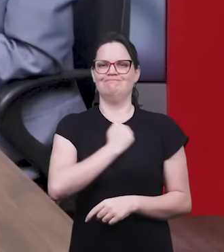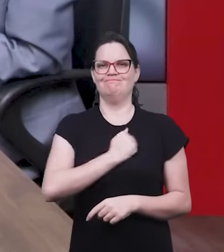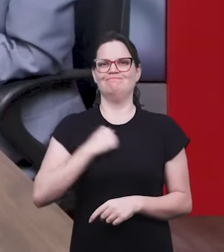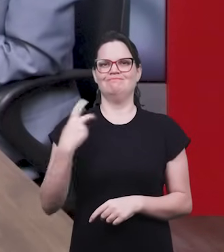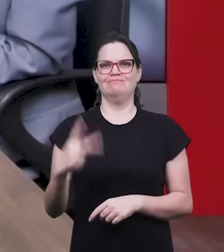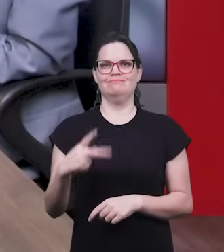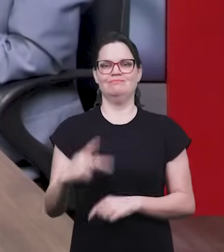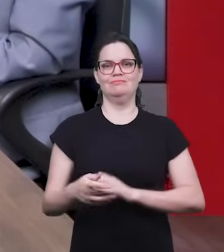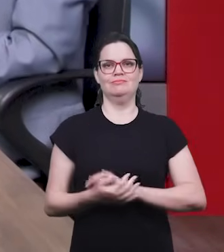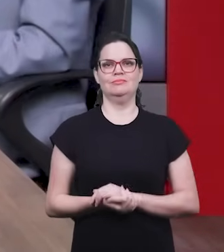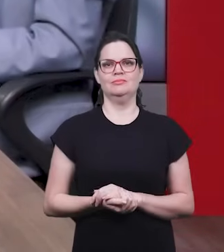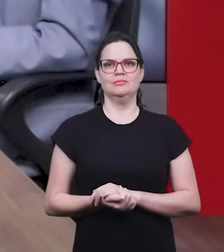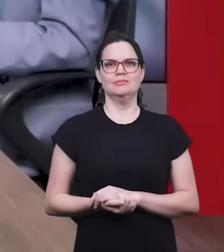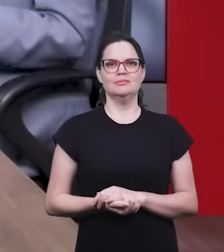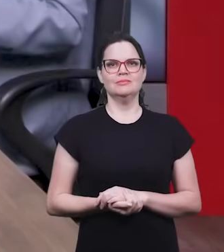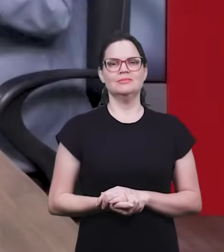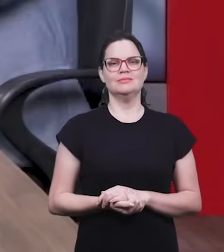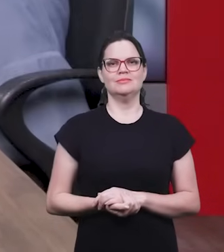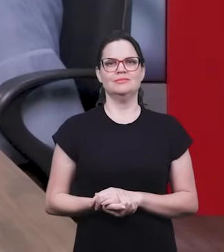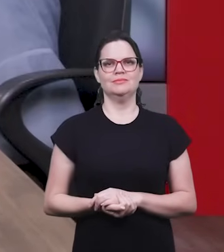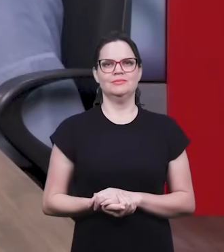a falha dele. E